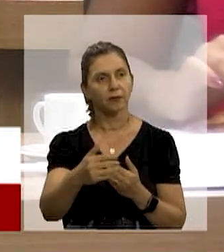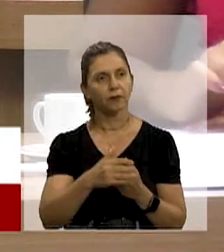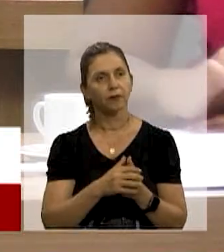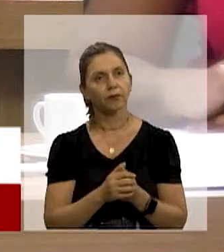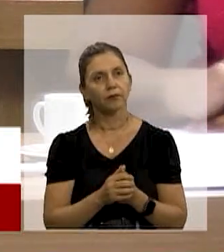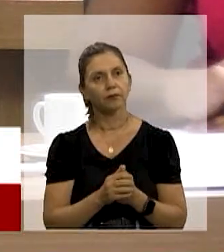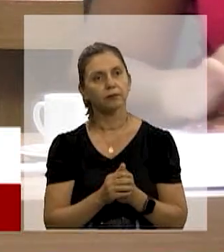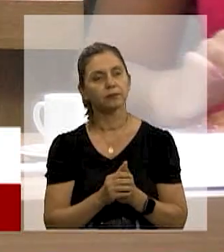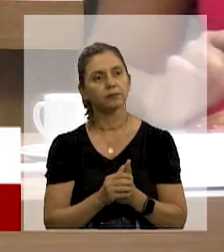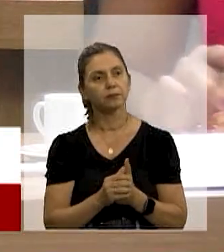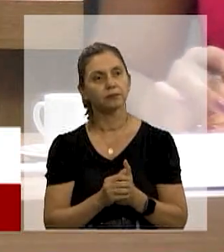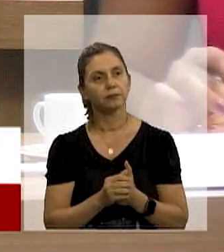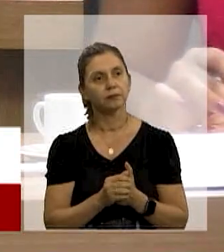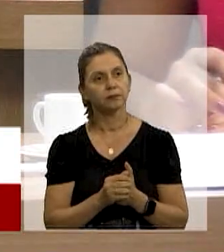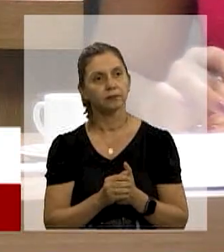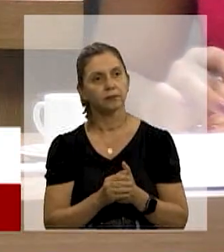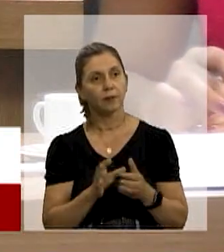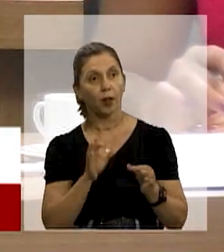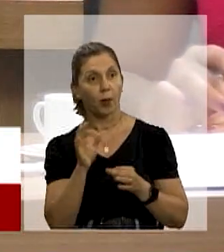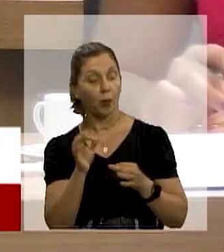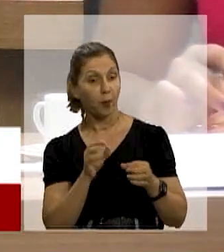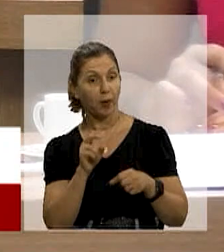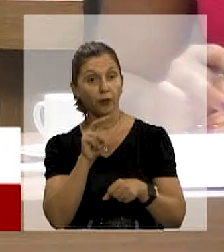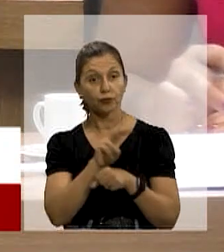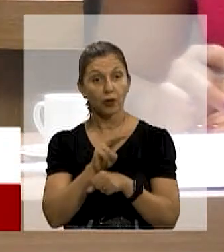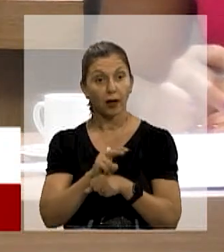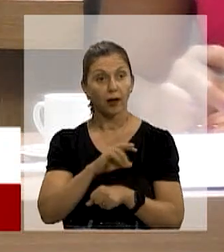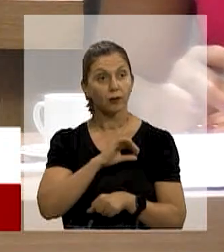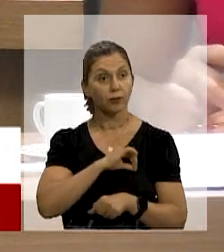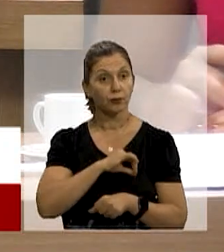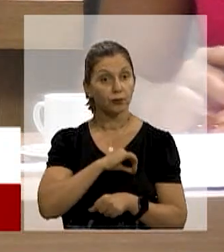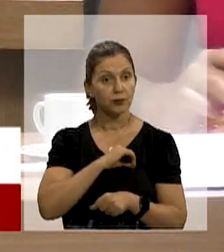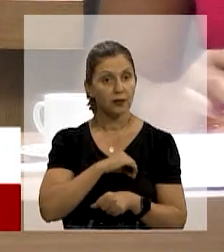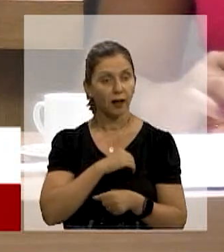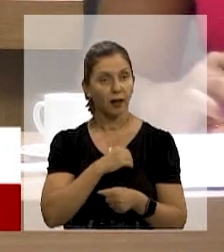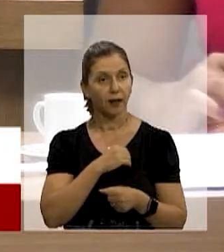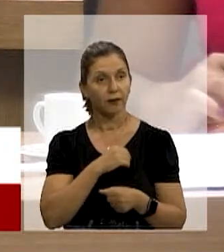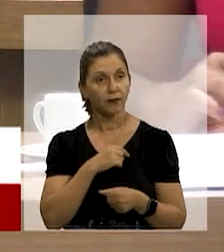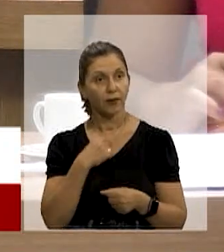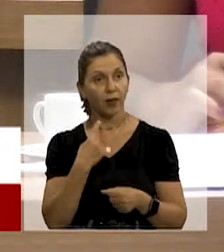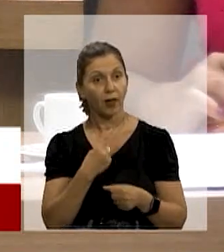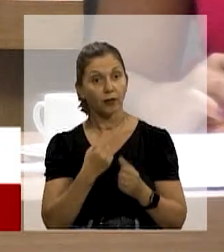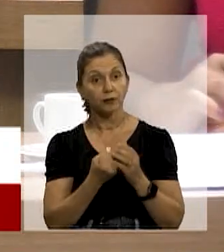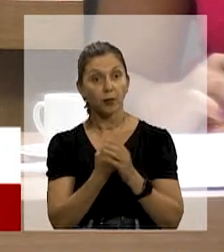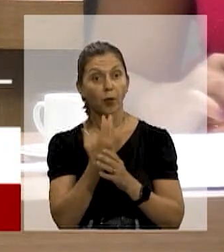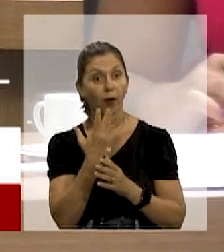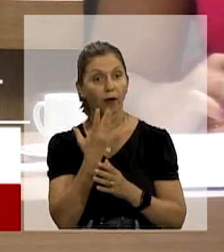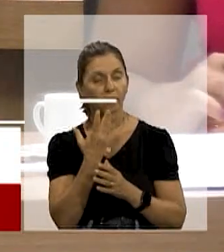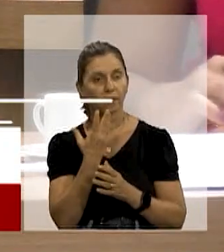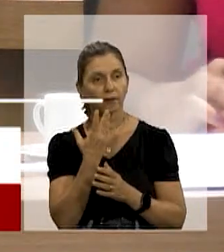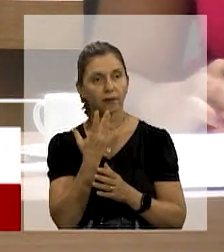vereador Janderson Avelar, do plano de carga e carreiras. Enquanto isso não acontece, nós estamos criando